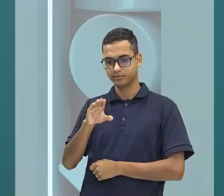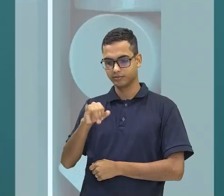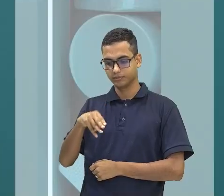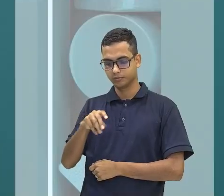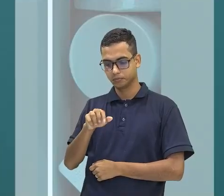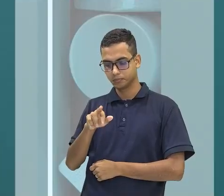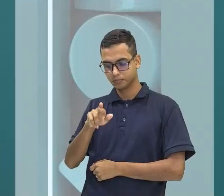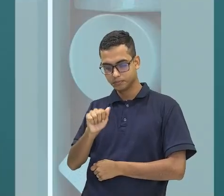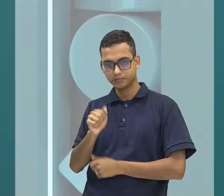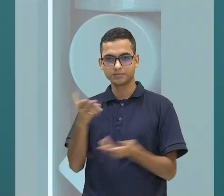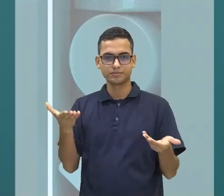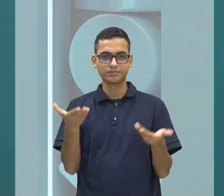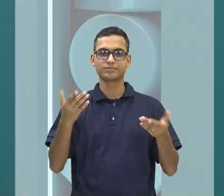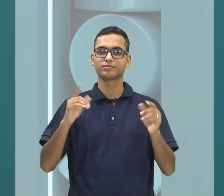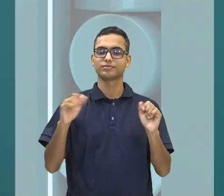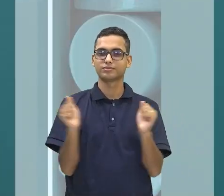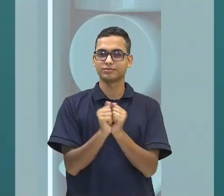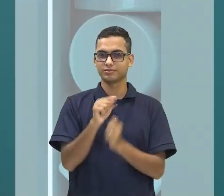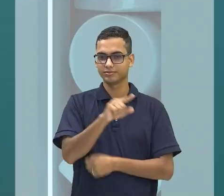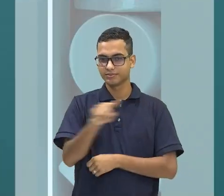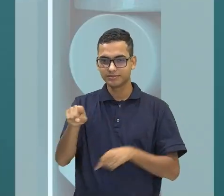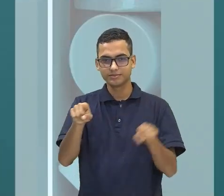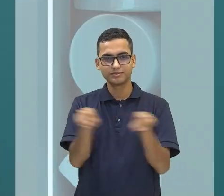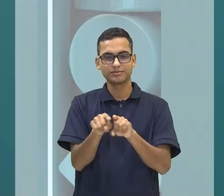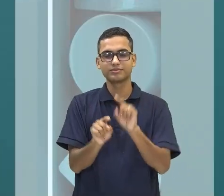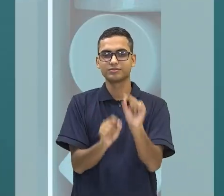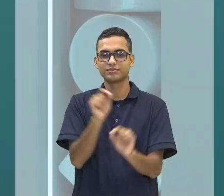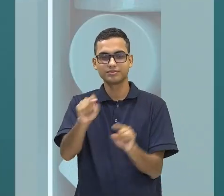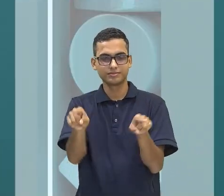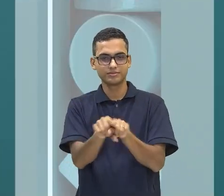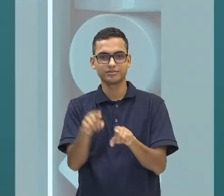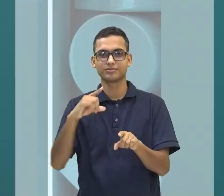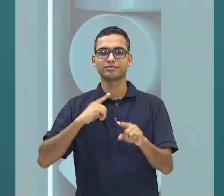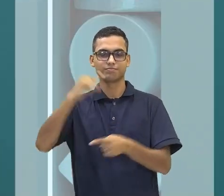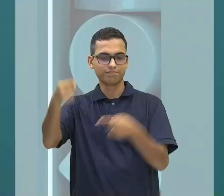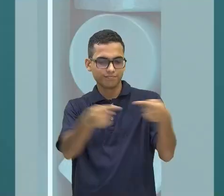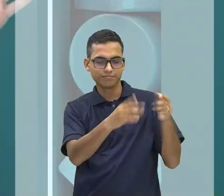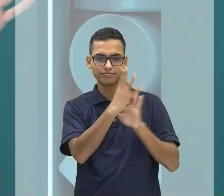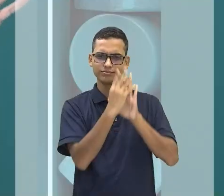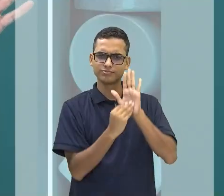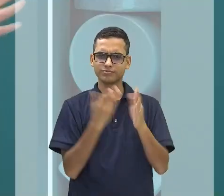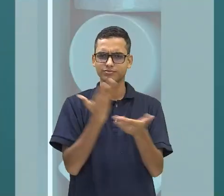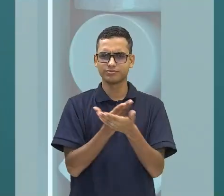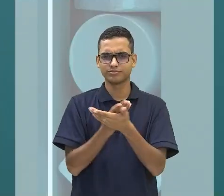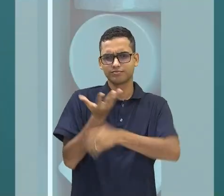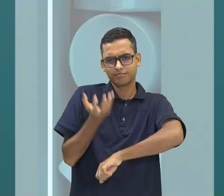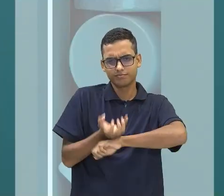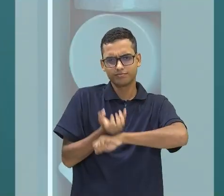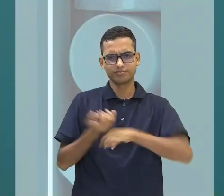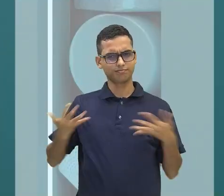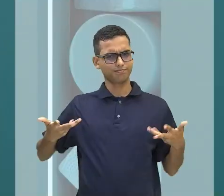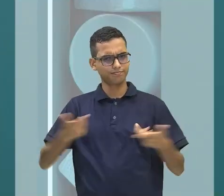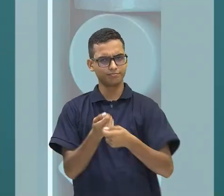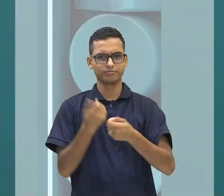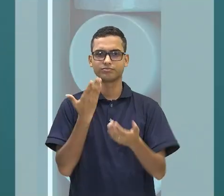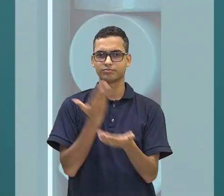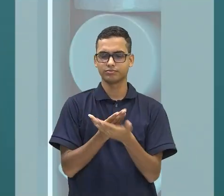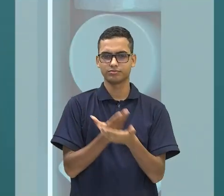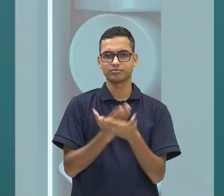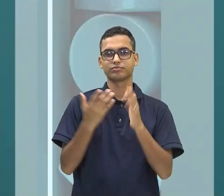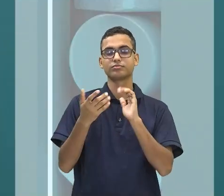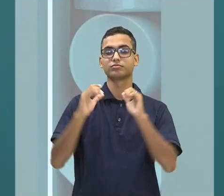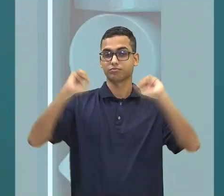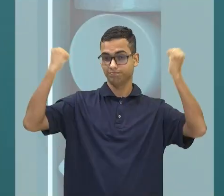aqui junto com vocês para nós explorarmos mais um conteúdo dessa fantástica disciplina que é a Educação